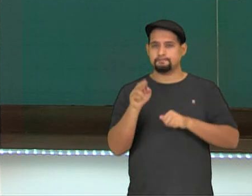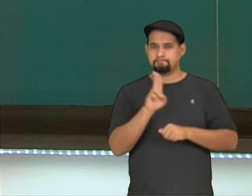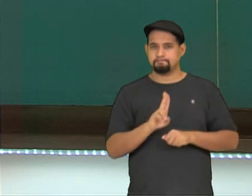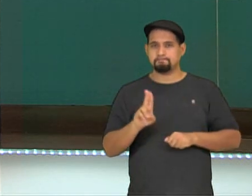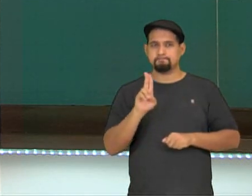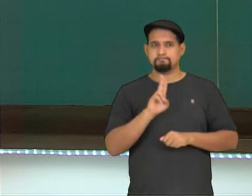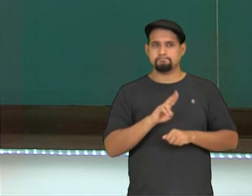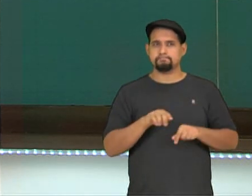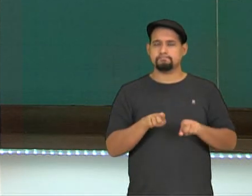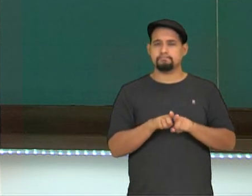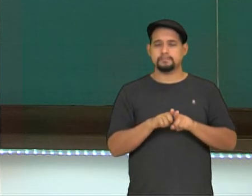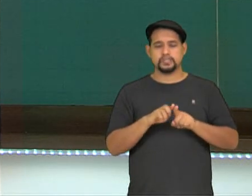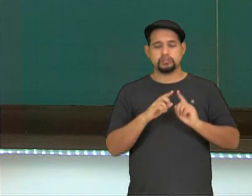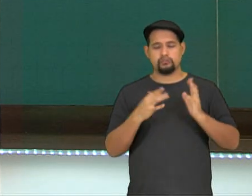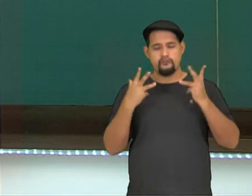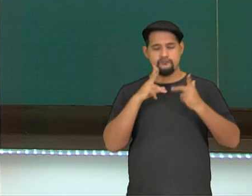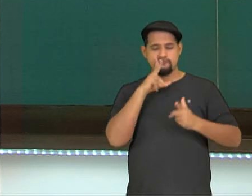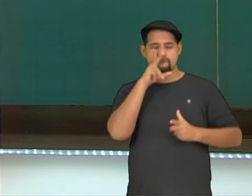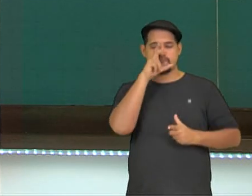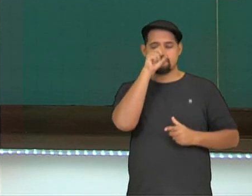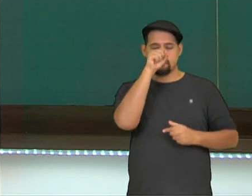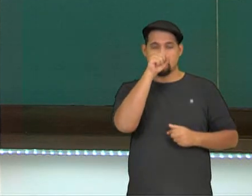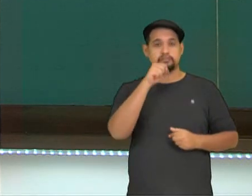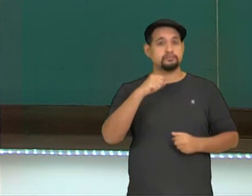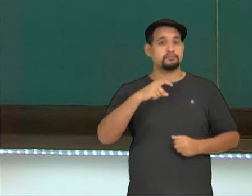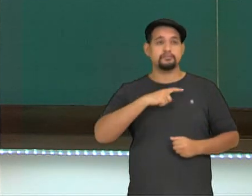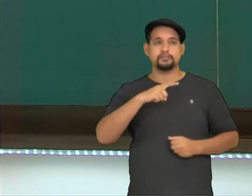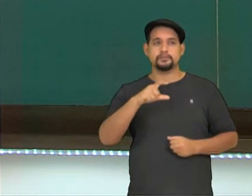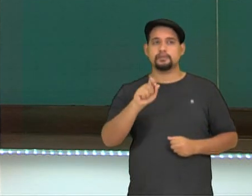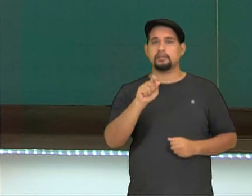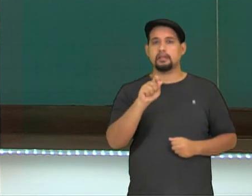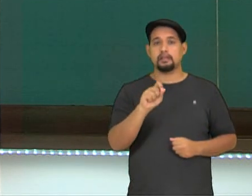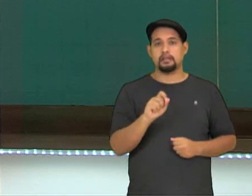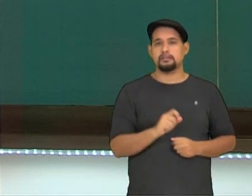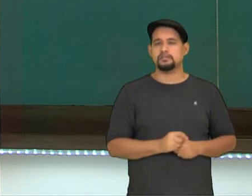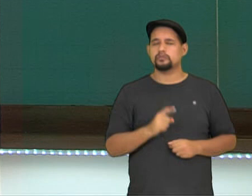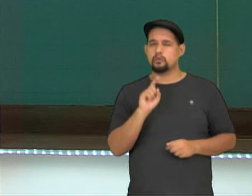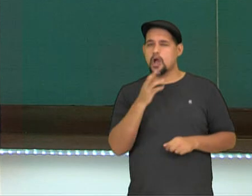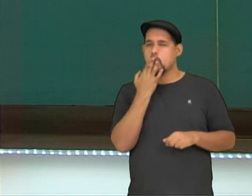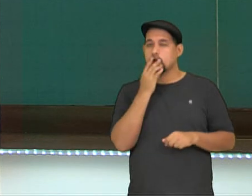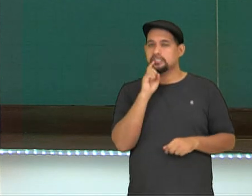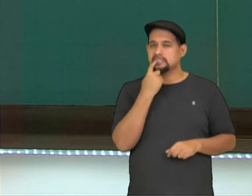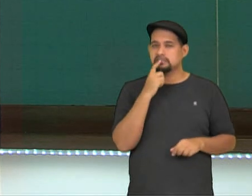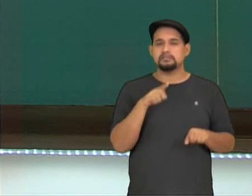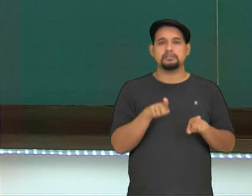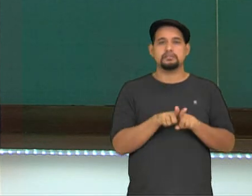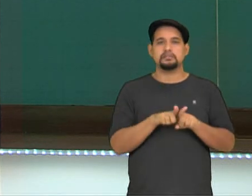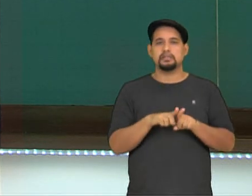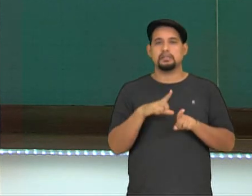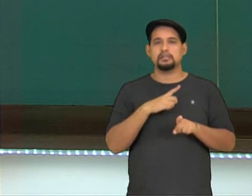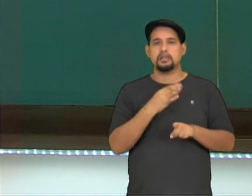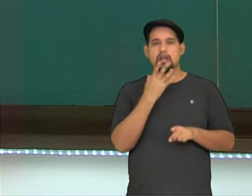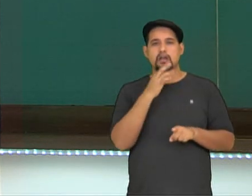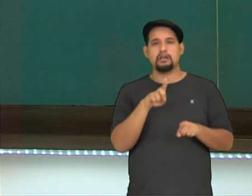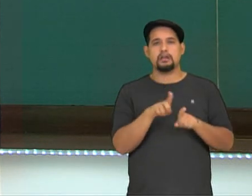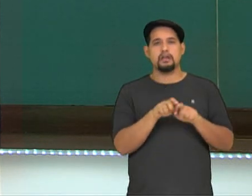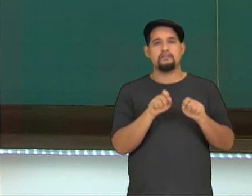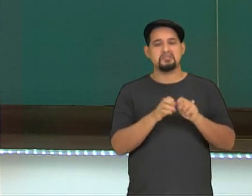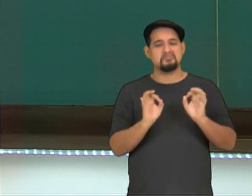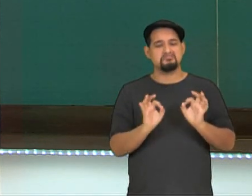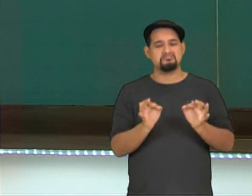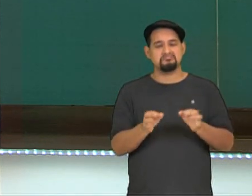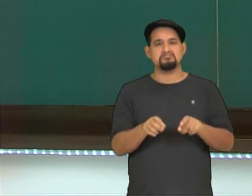um ser muito forte. Então nós temos aqui ele em dourado, que era dourado vivo na época, e nós temos o azul como fundo, fazendo